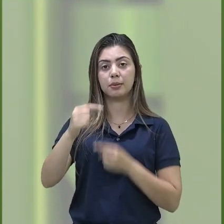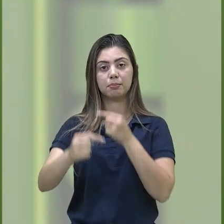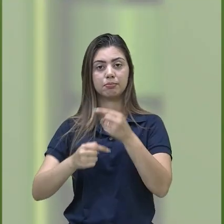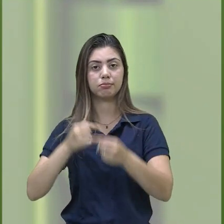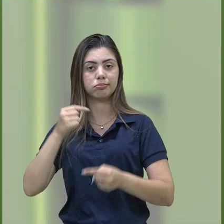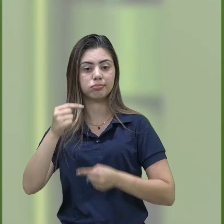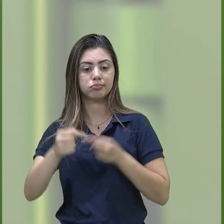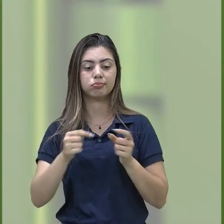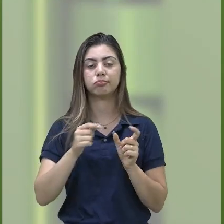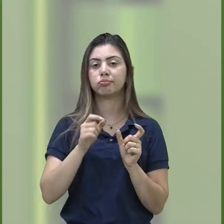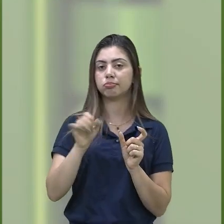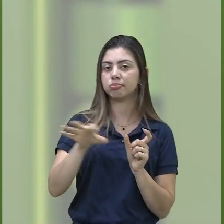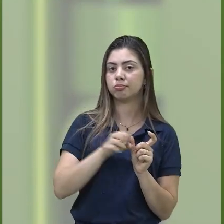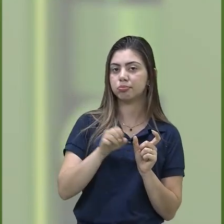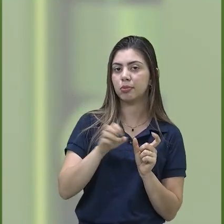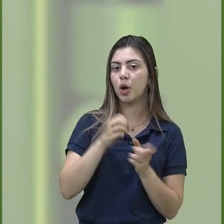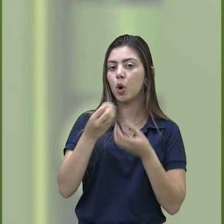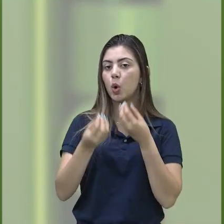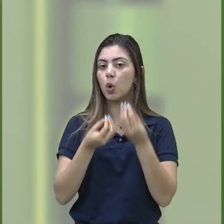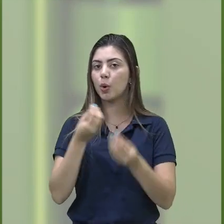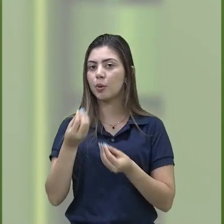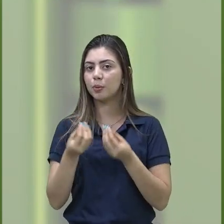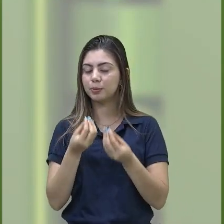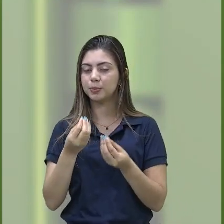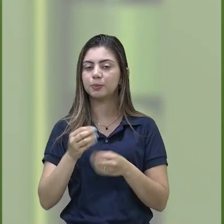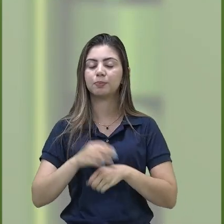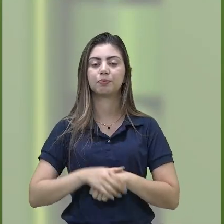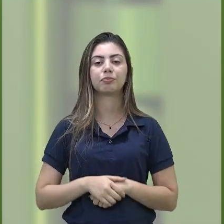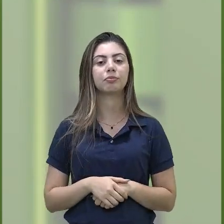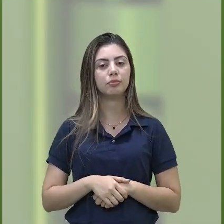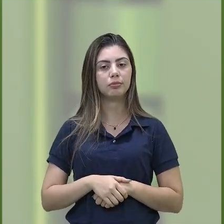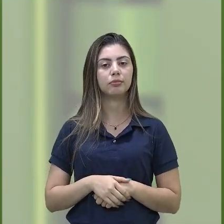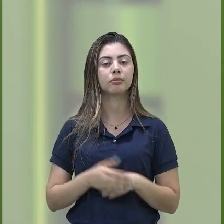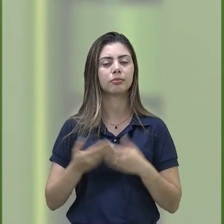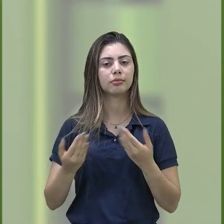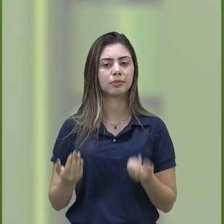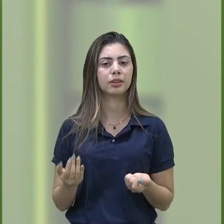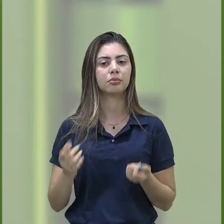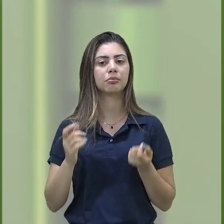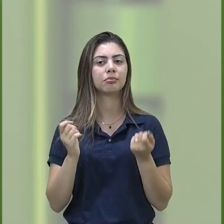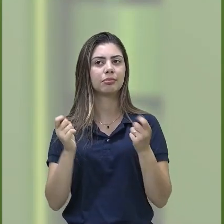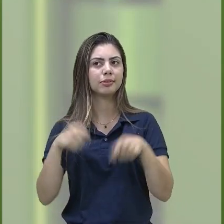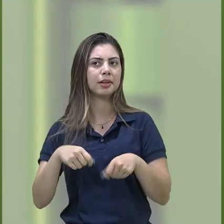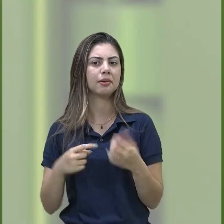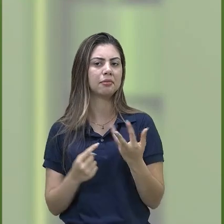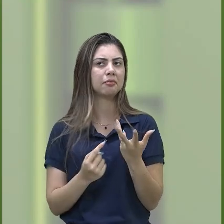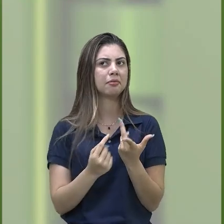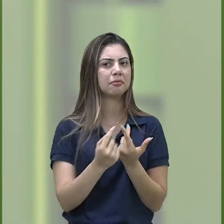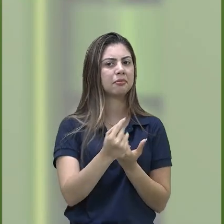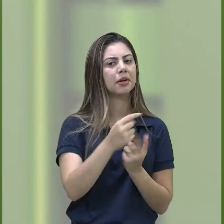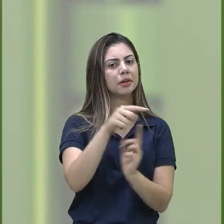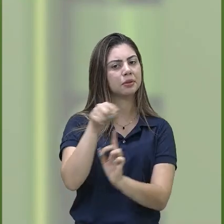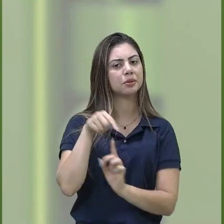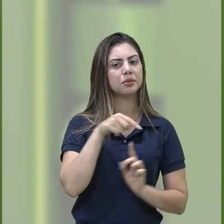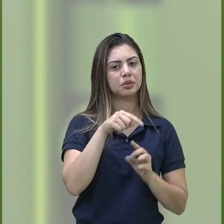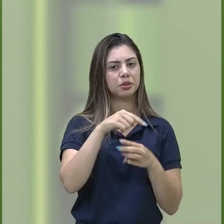os resistores, eles também podem ser associados de várias maneiras diferentes. Na verdade, são